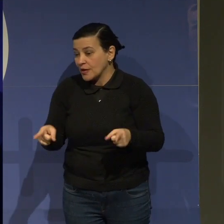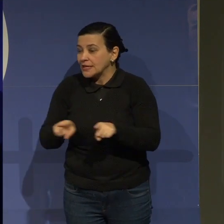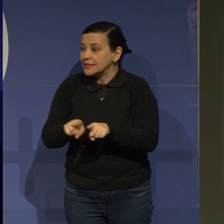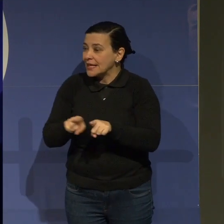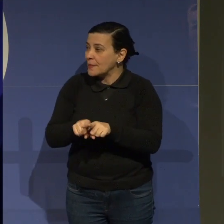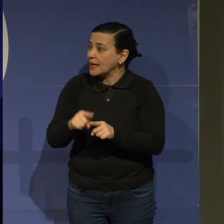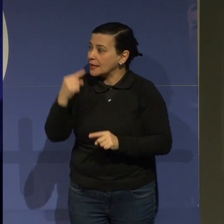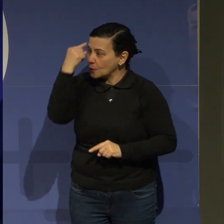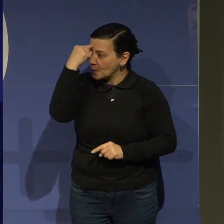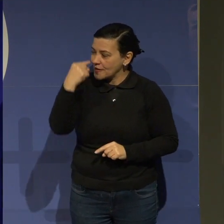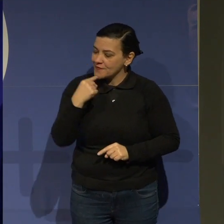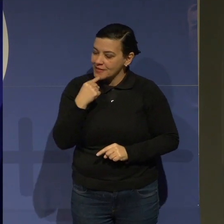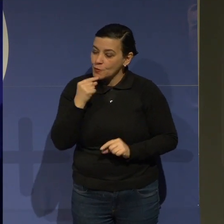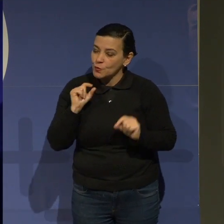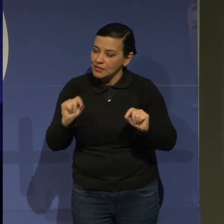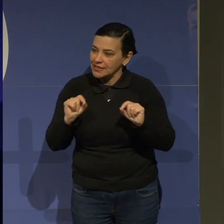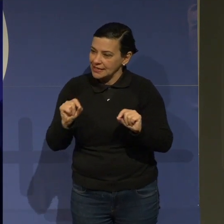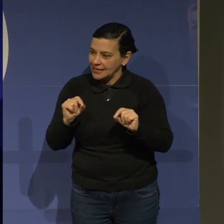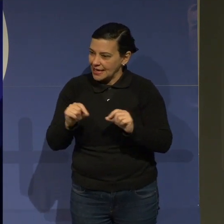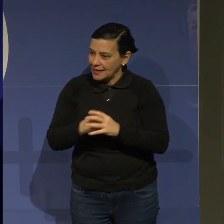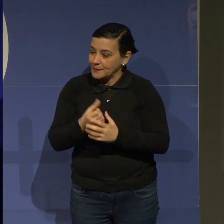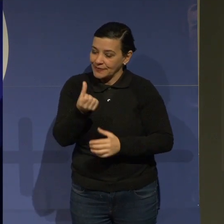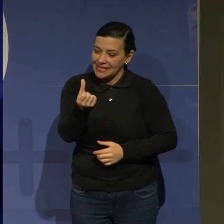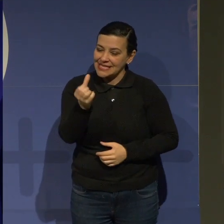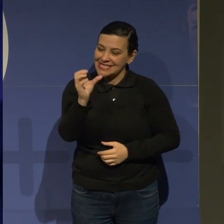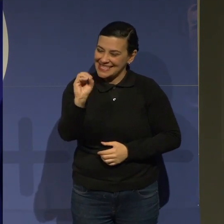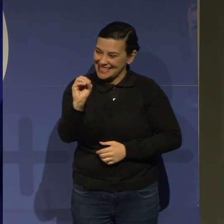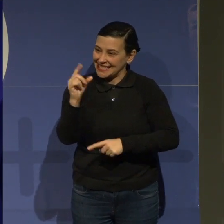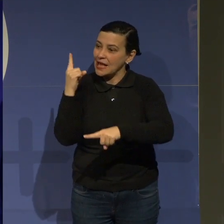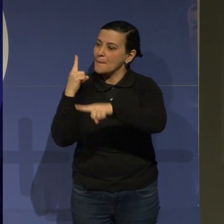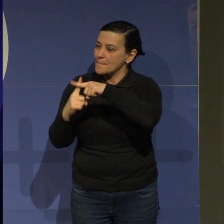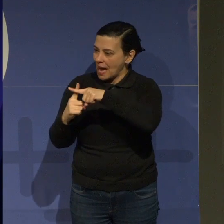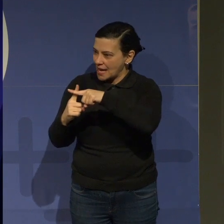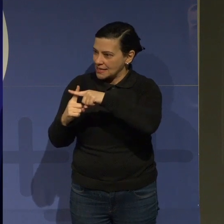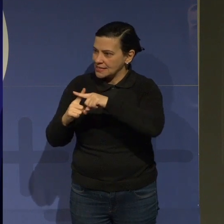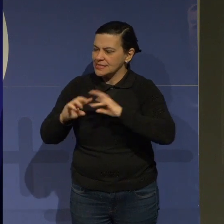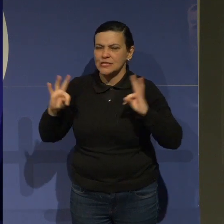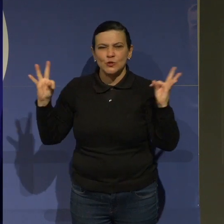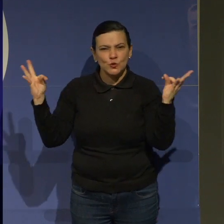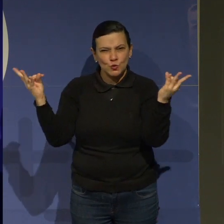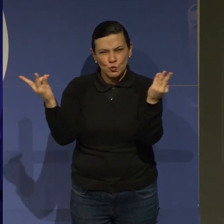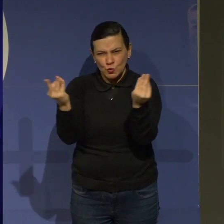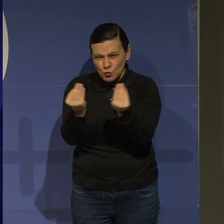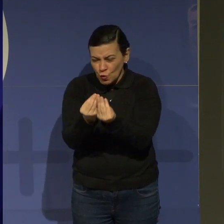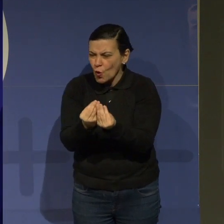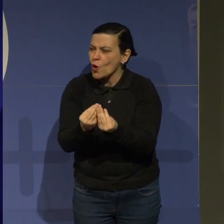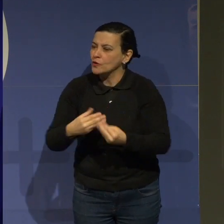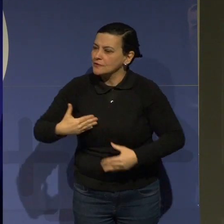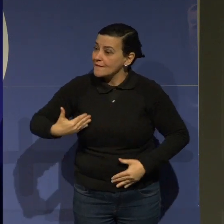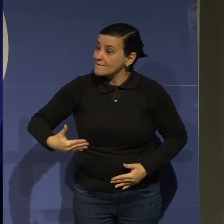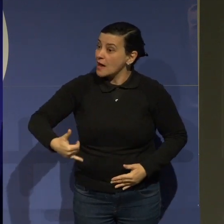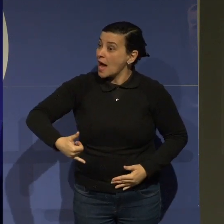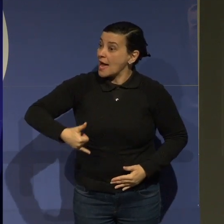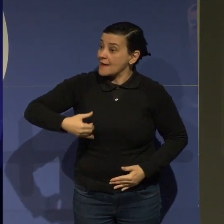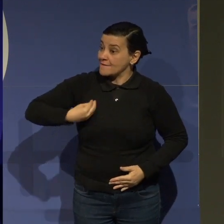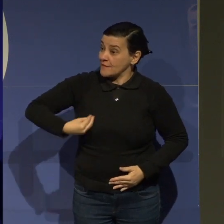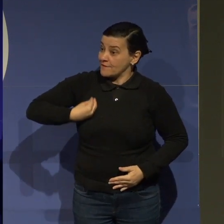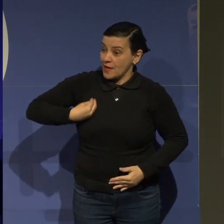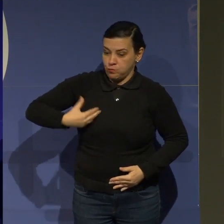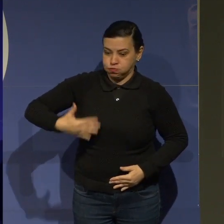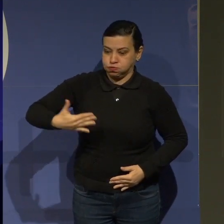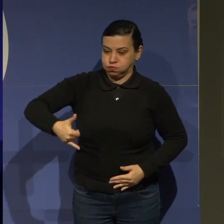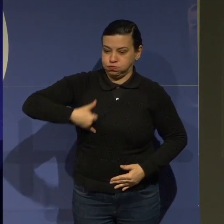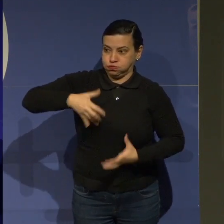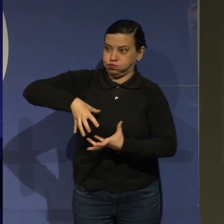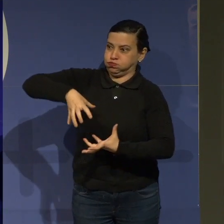perfil, que é dos 60+, que todos nós, cada vez mais, vamos viver por mais tempos, e